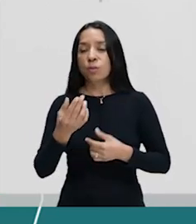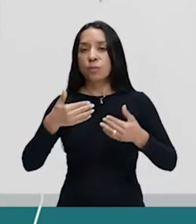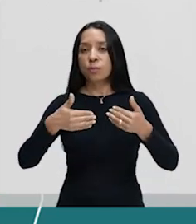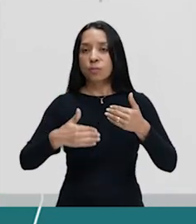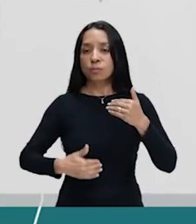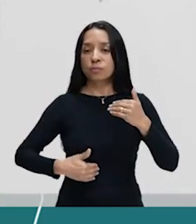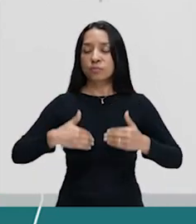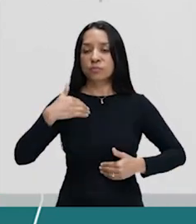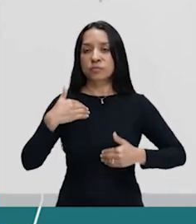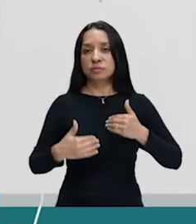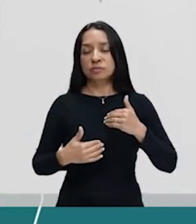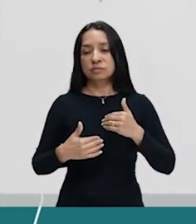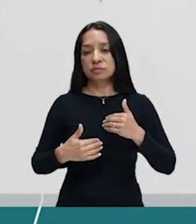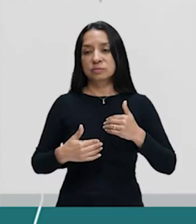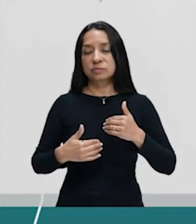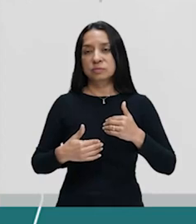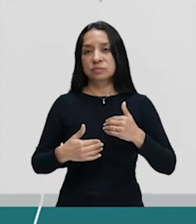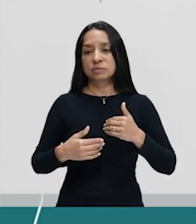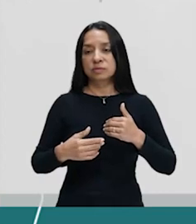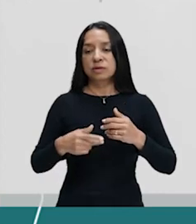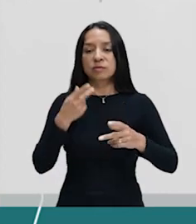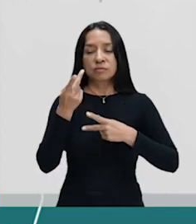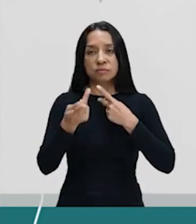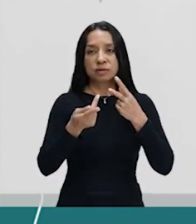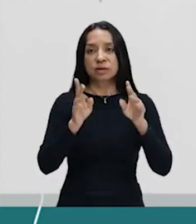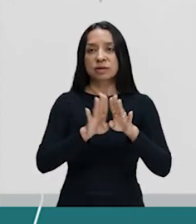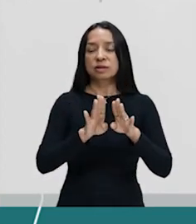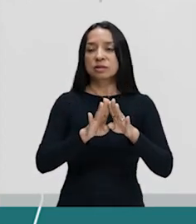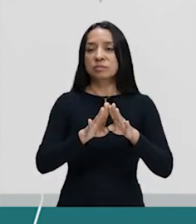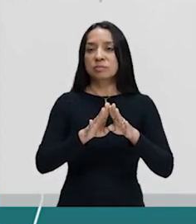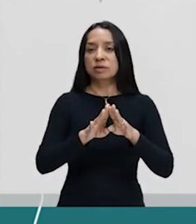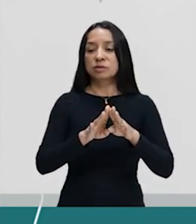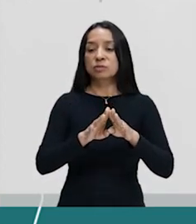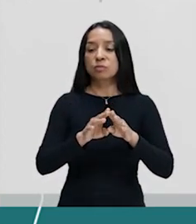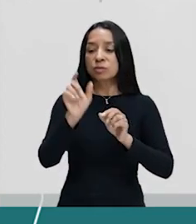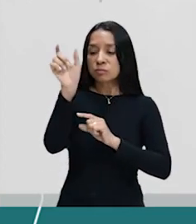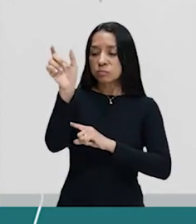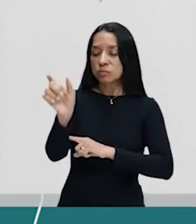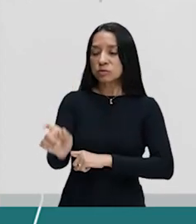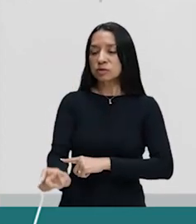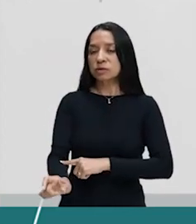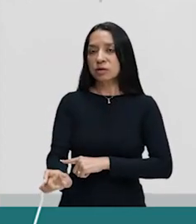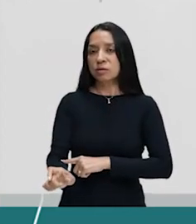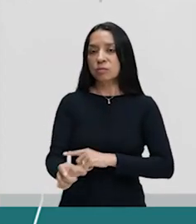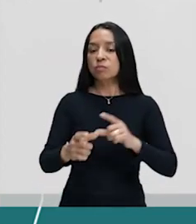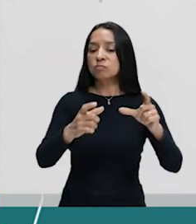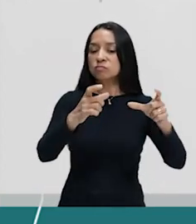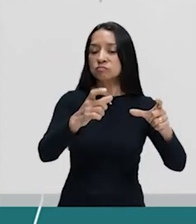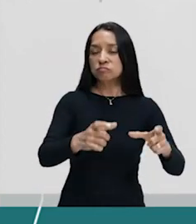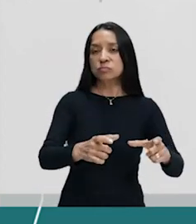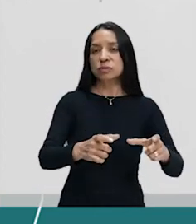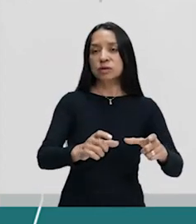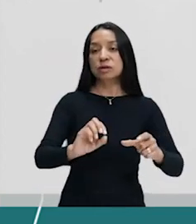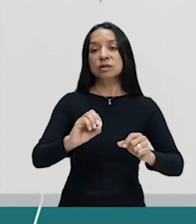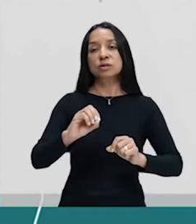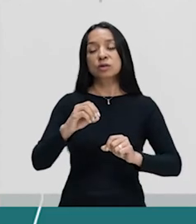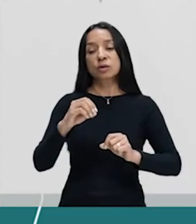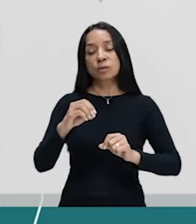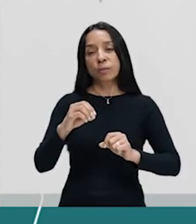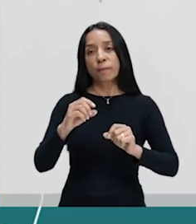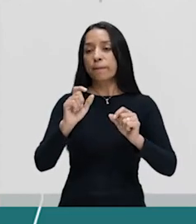Para falar sobre posição também, localização ou sobre lugares onde possa estar